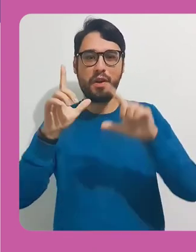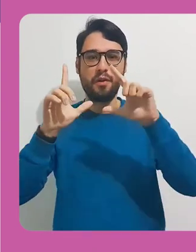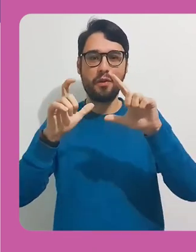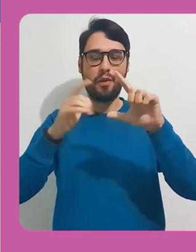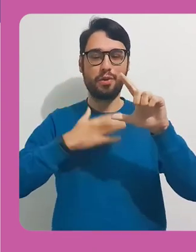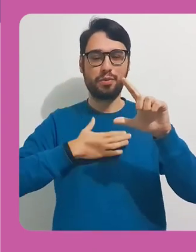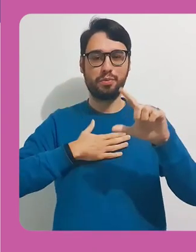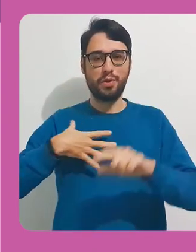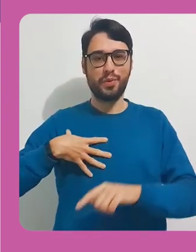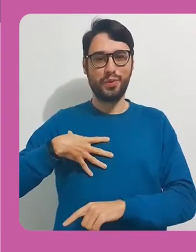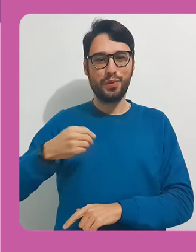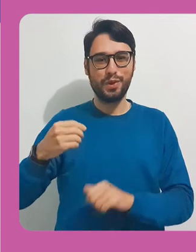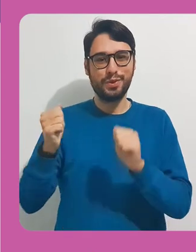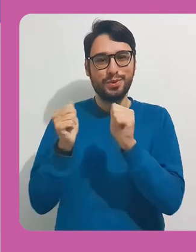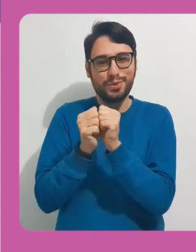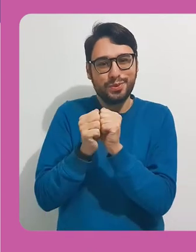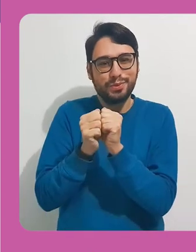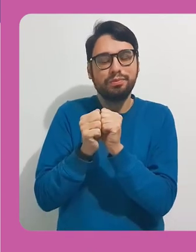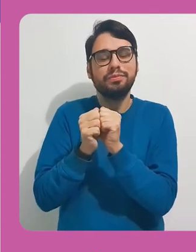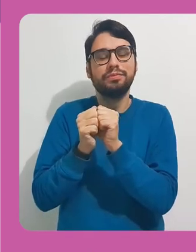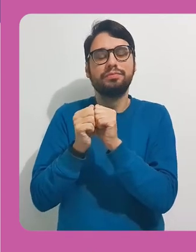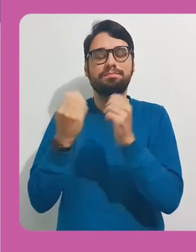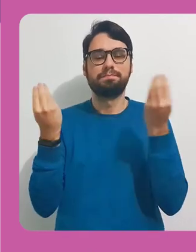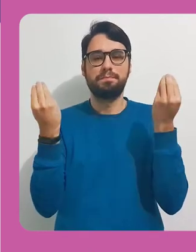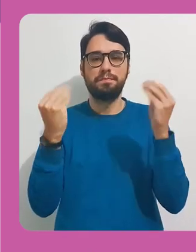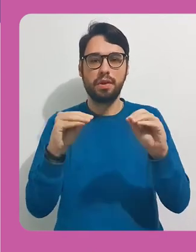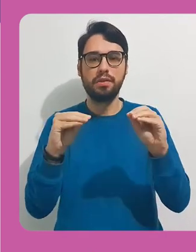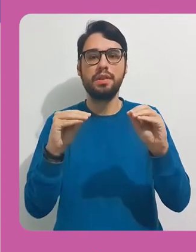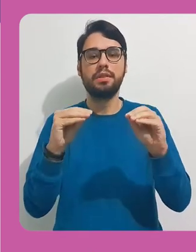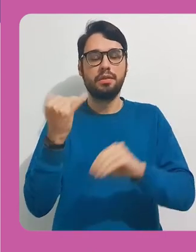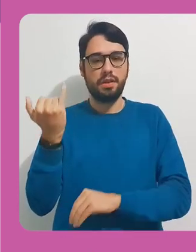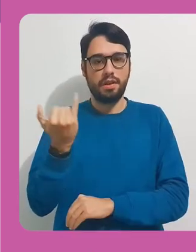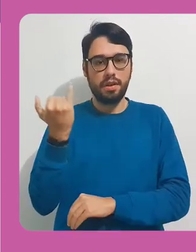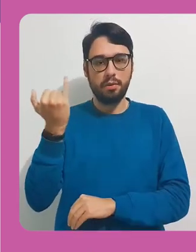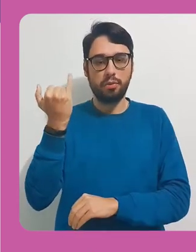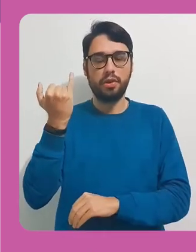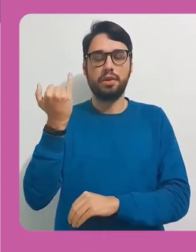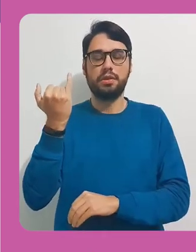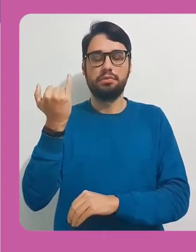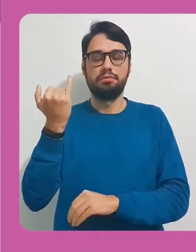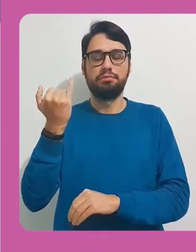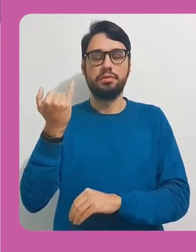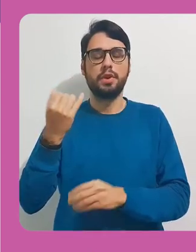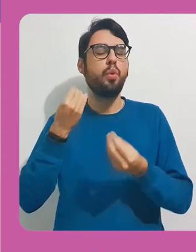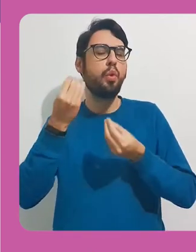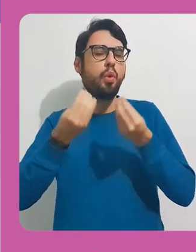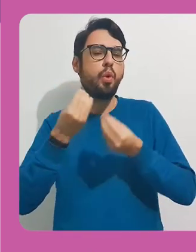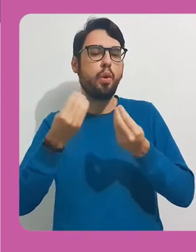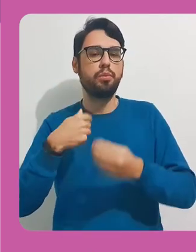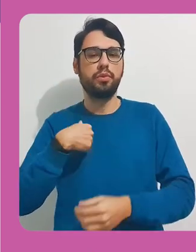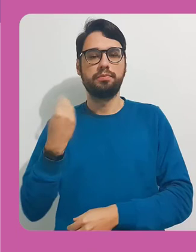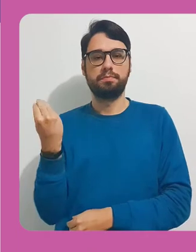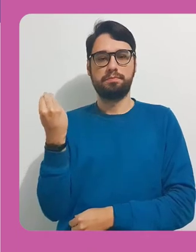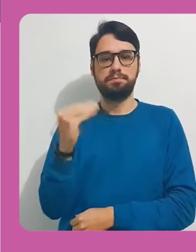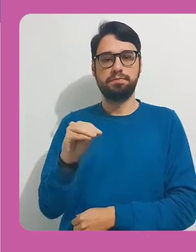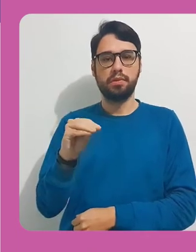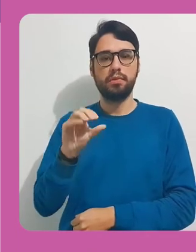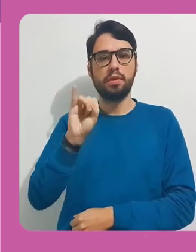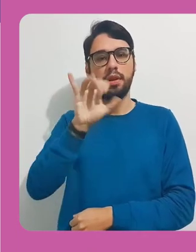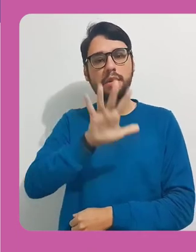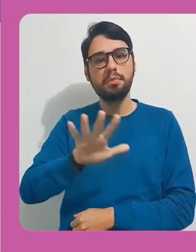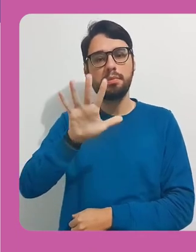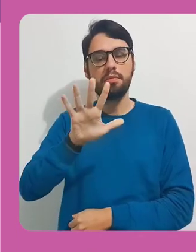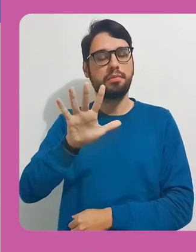é a minha imagem com meu filho, já tem um tempo que ela está aqui. E para você incluir essa